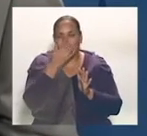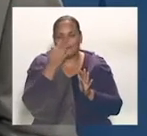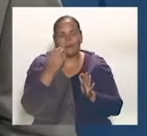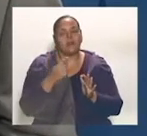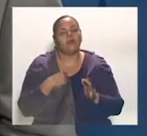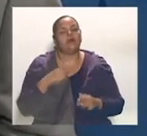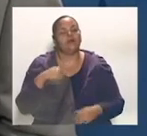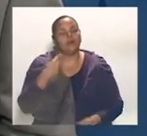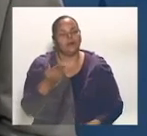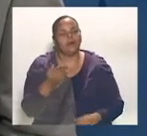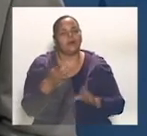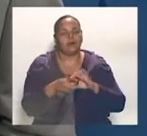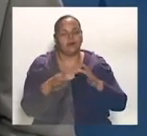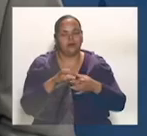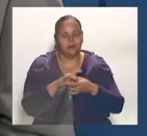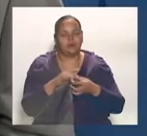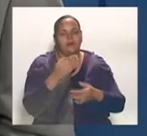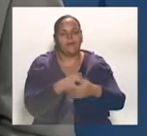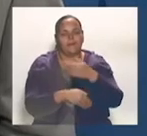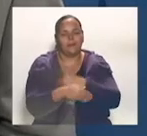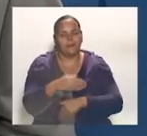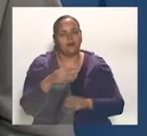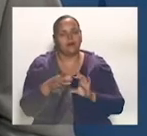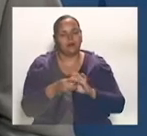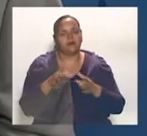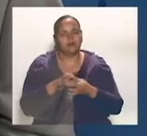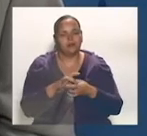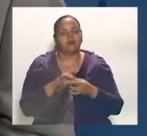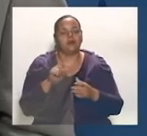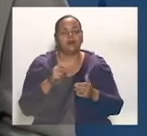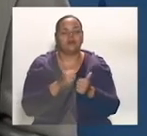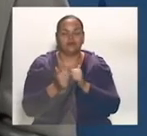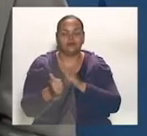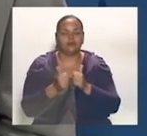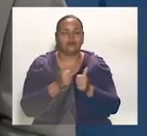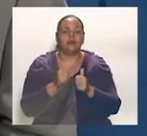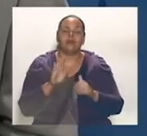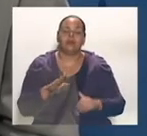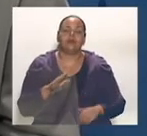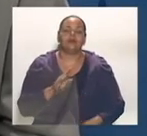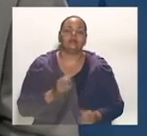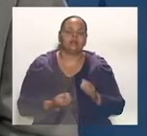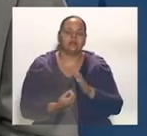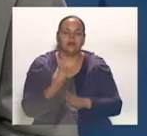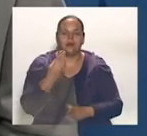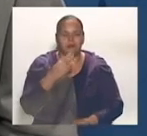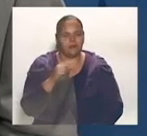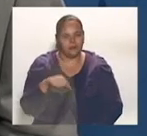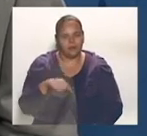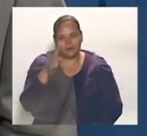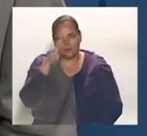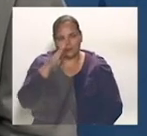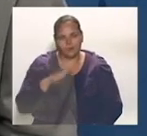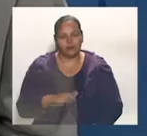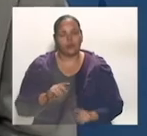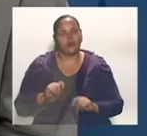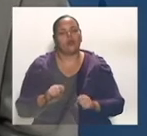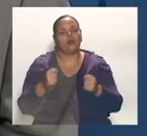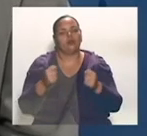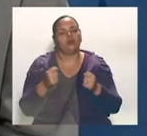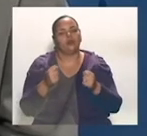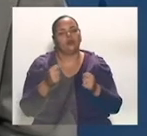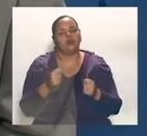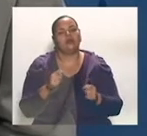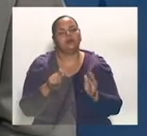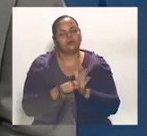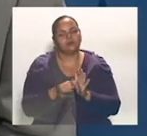sob pena do país ficar fora dos exames antidoping, né, dos Jogos Olímpicos e também Paralímpicos e até mesmo dos